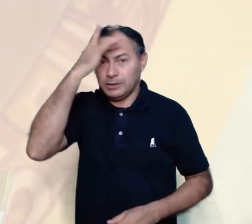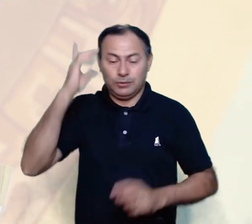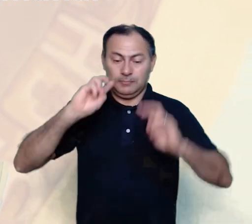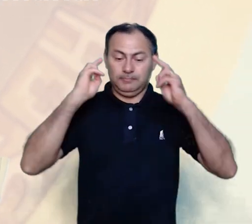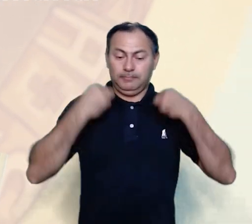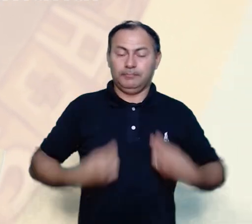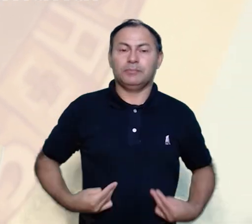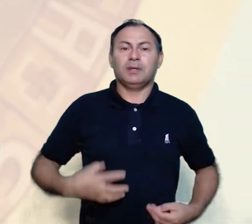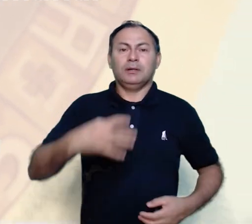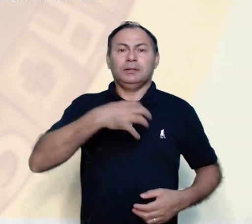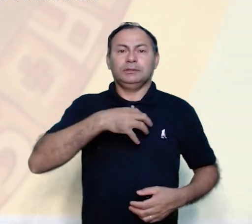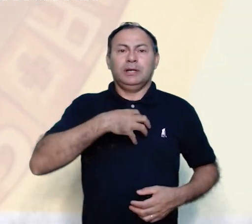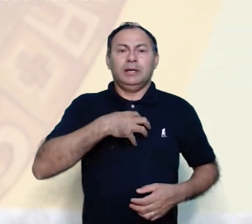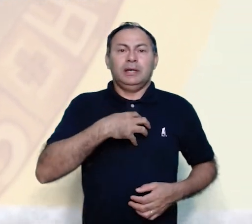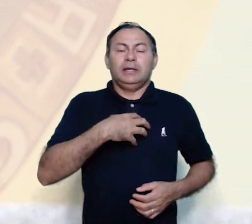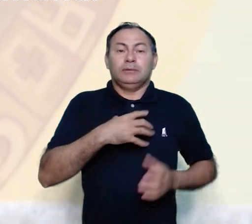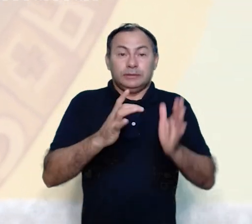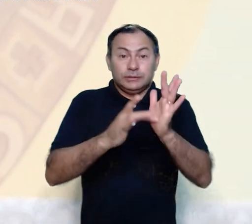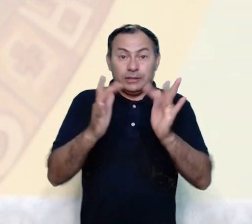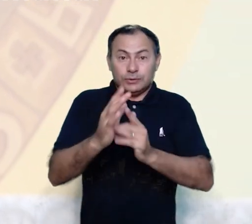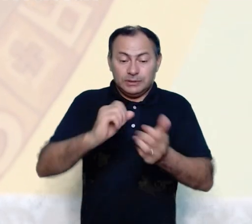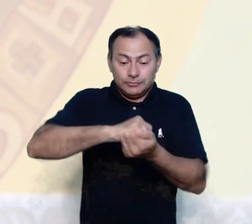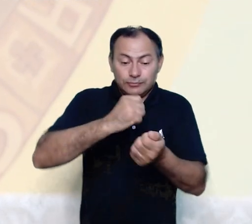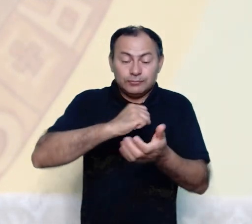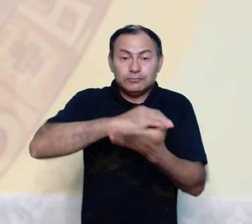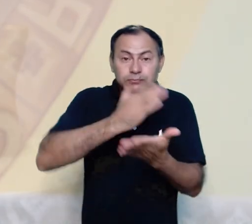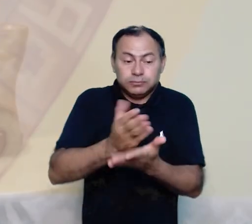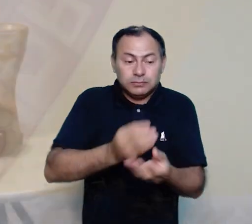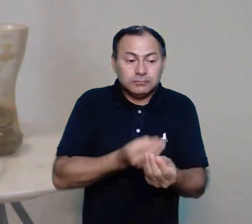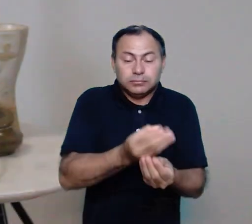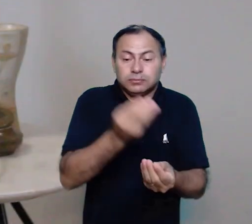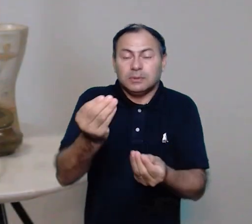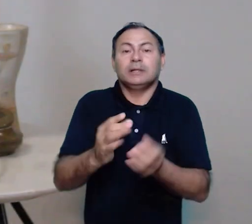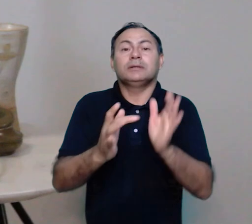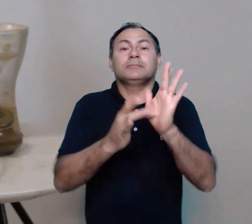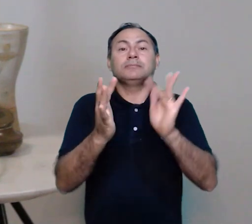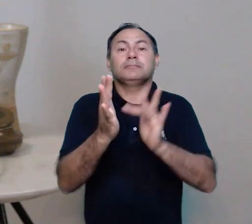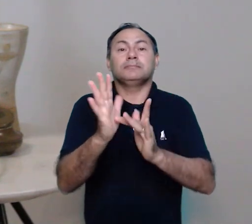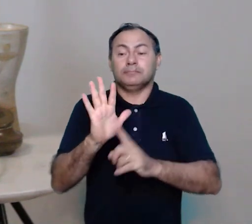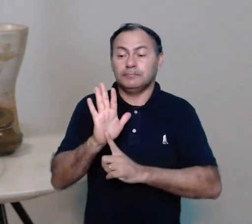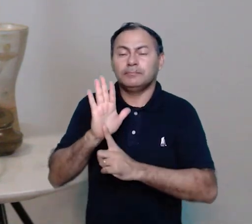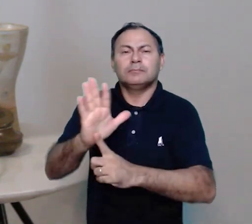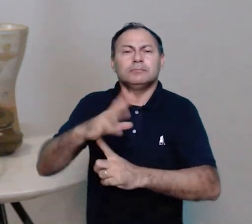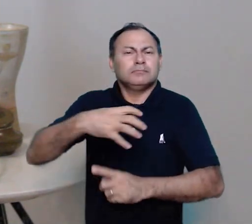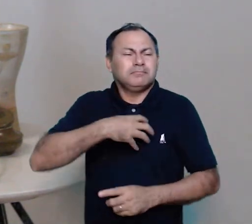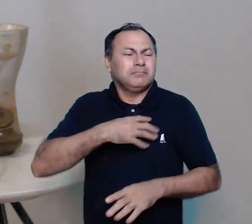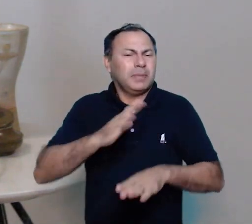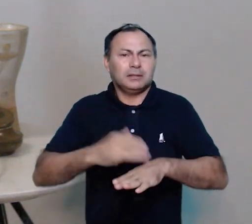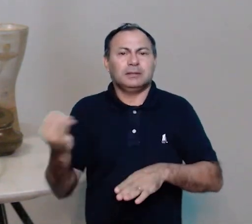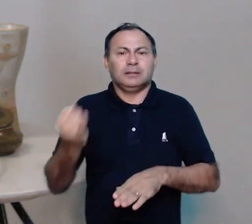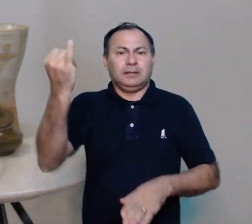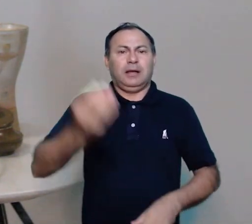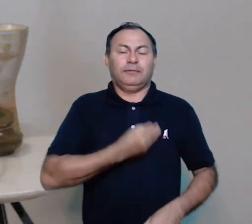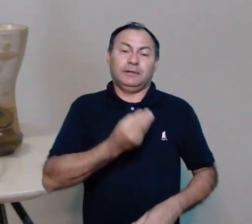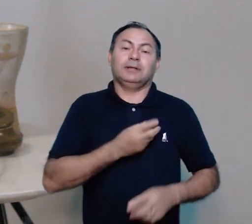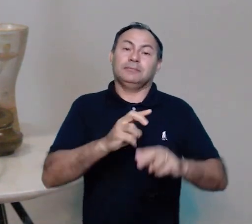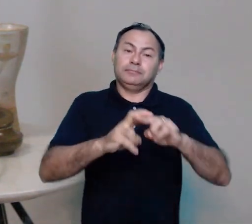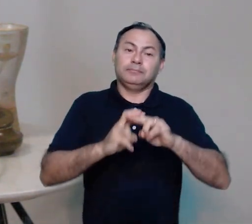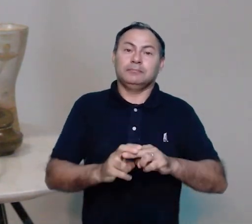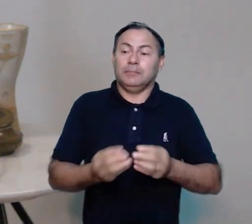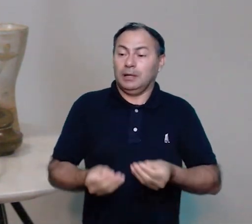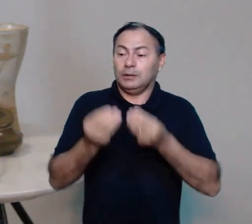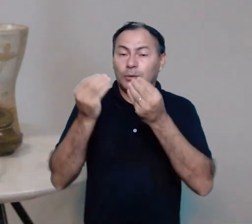humana. No gesto de despedaçar-se, Jesus revela o sentido maior da